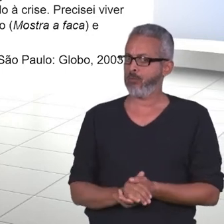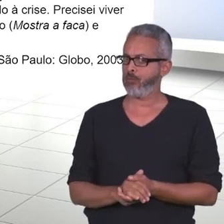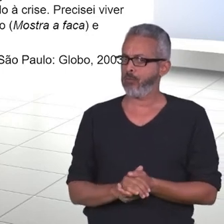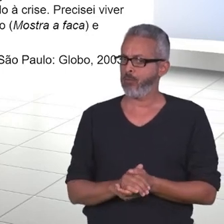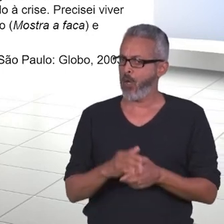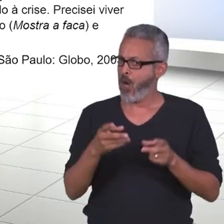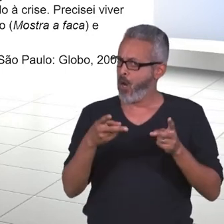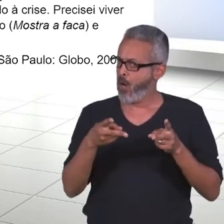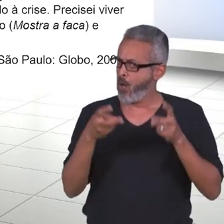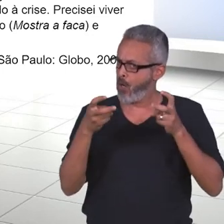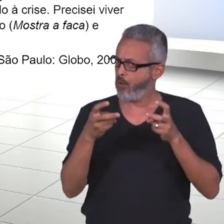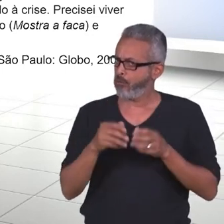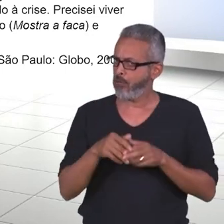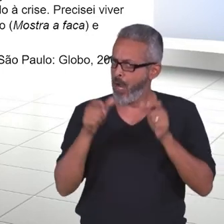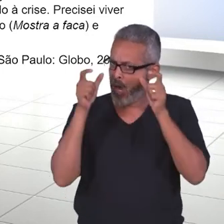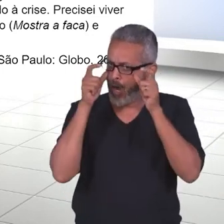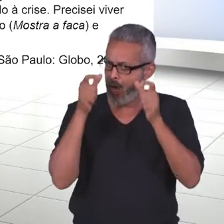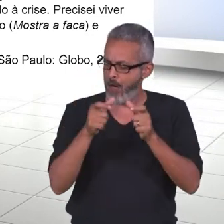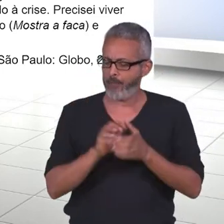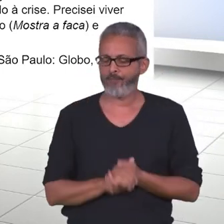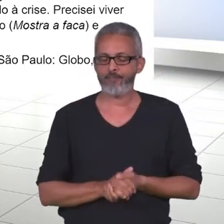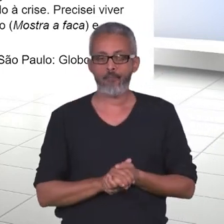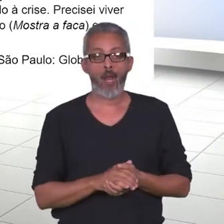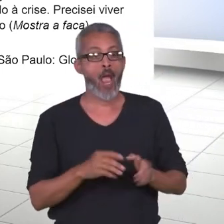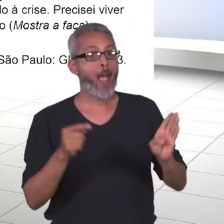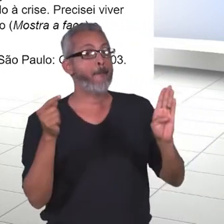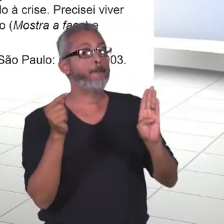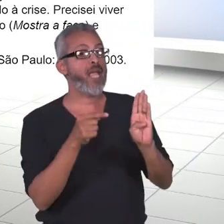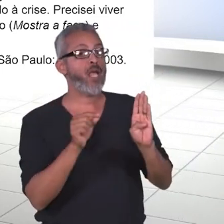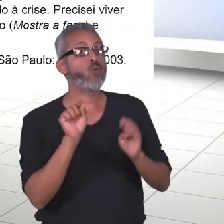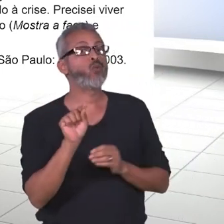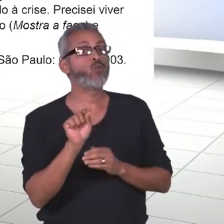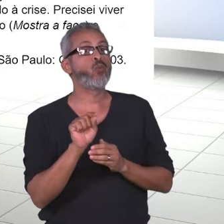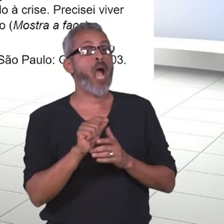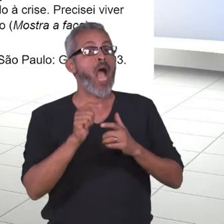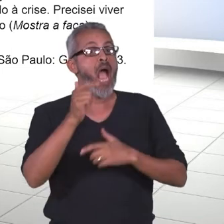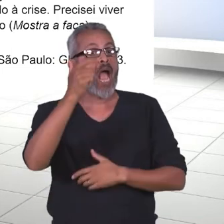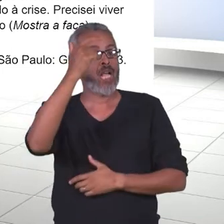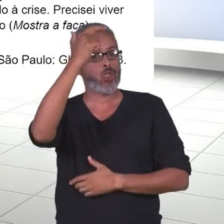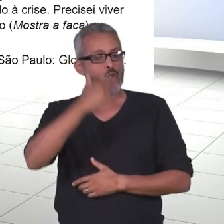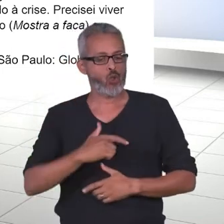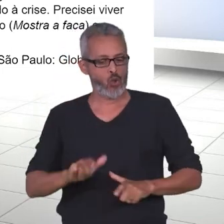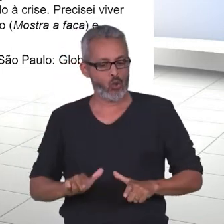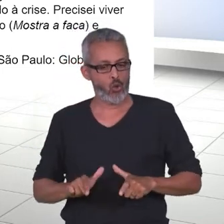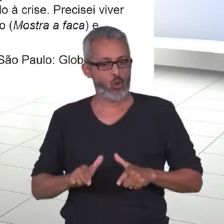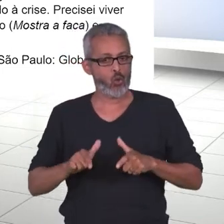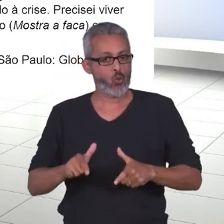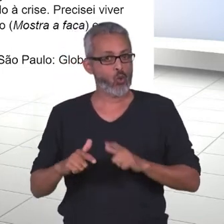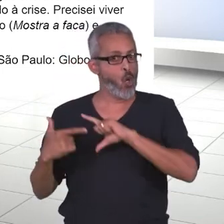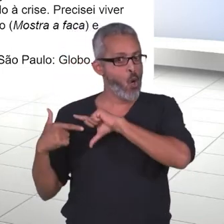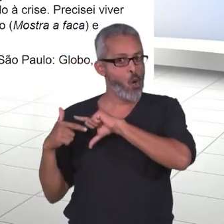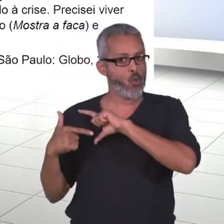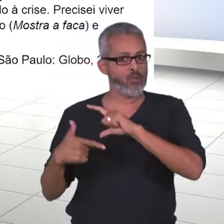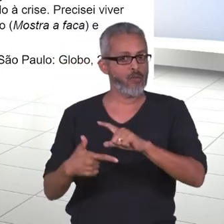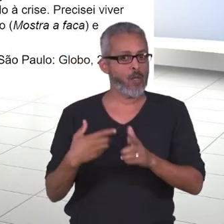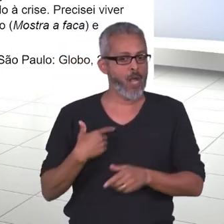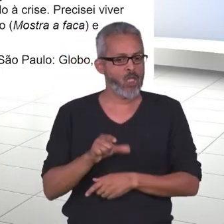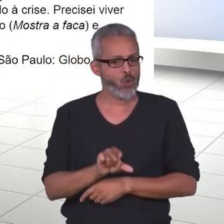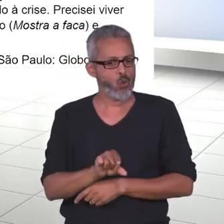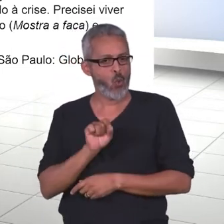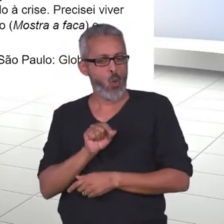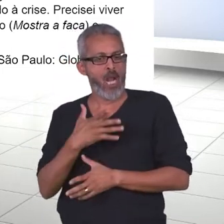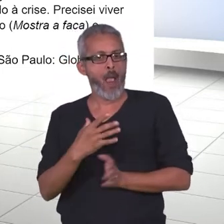rimas, das quadrinhas. Logo depois, ele fala da reação negativa da sociedade